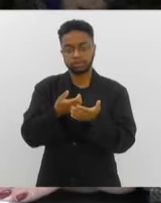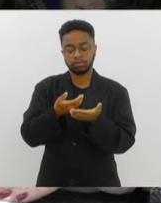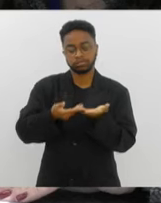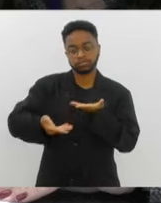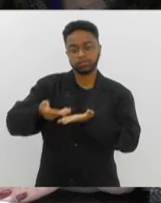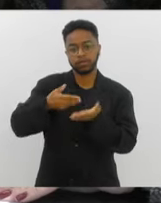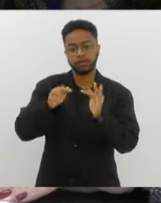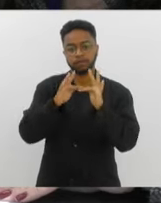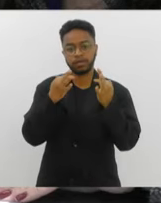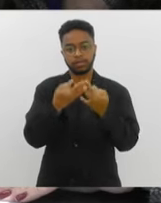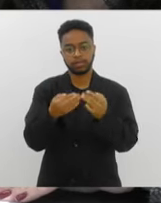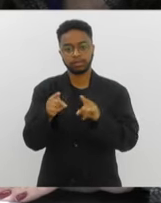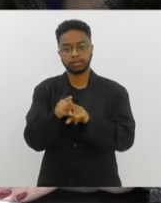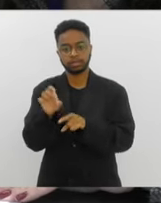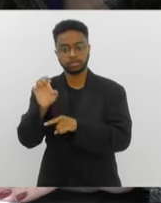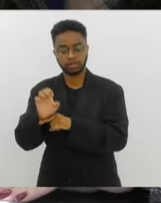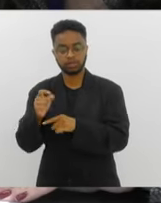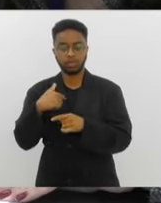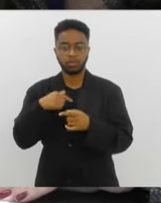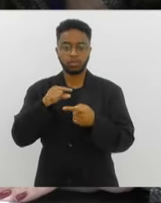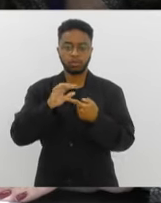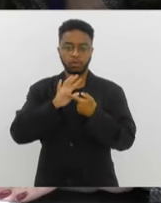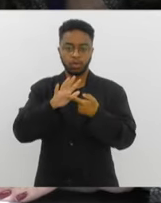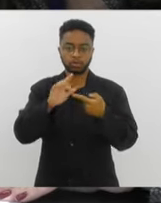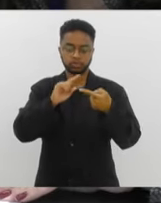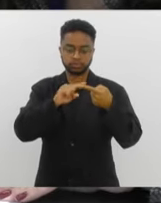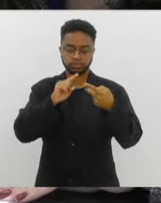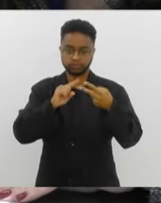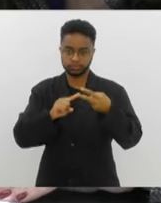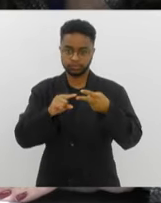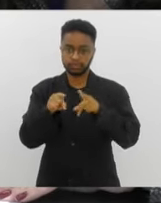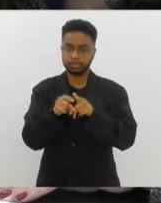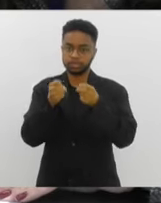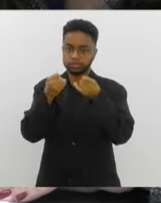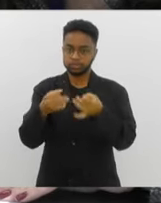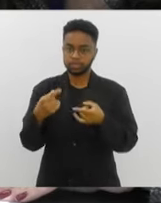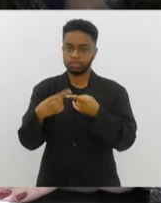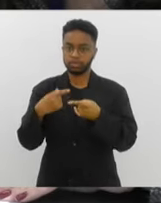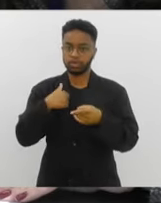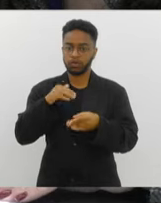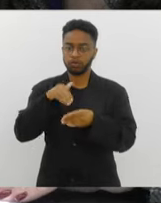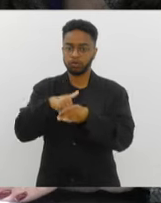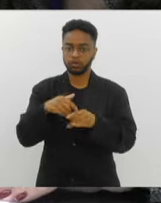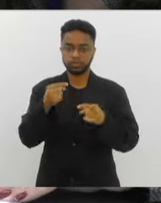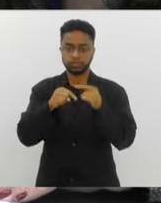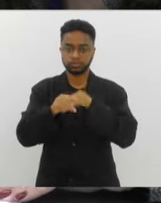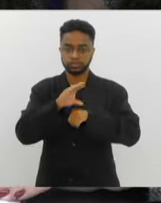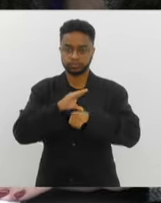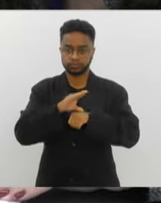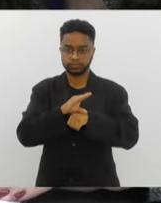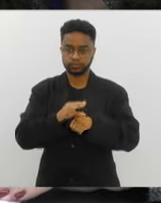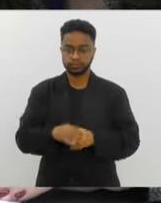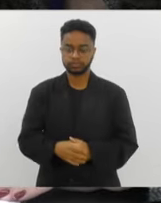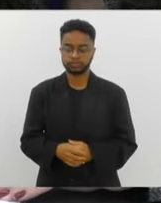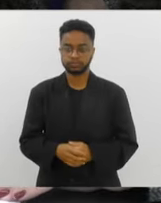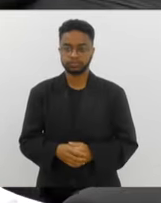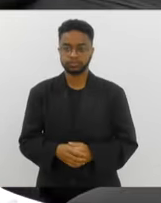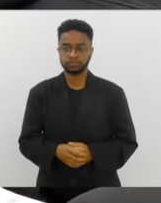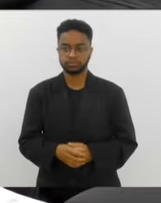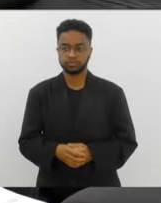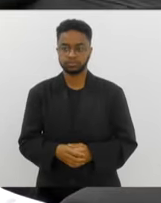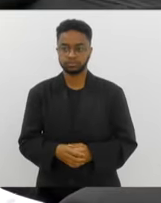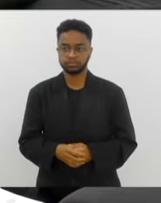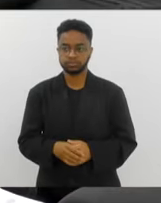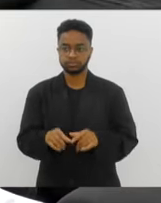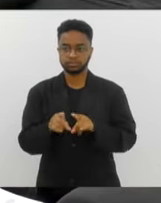trago esses dois pontos e justificando o meu voto divergente pela inconstitucionalidade. Lembrando que o que traz a